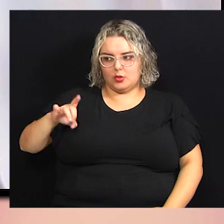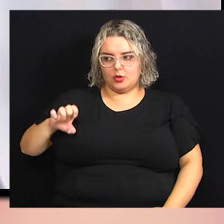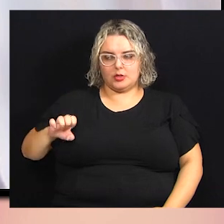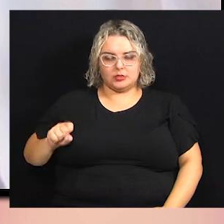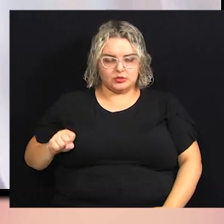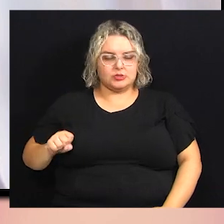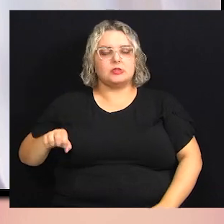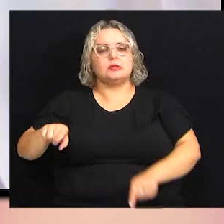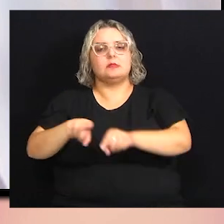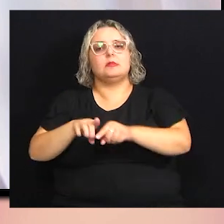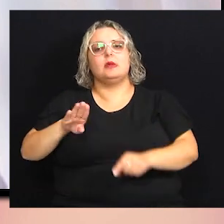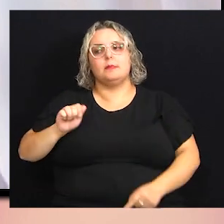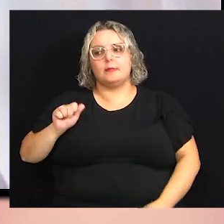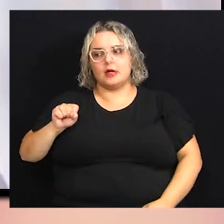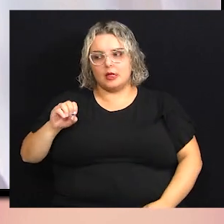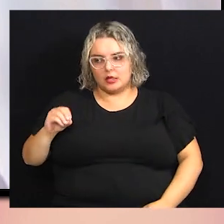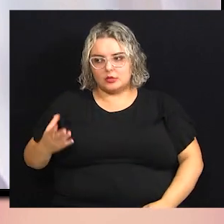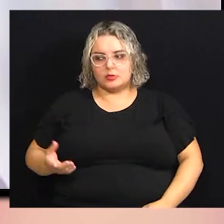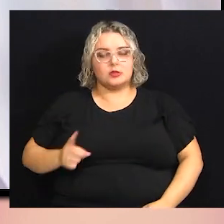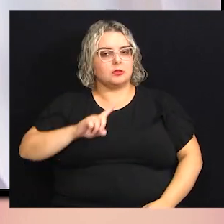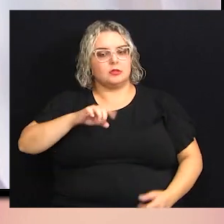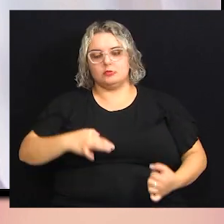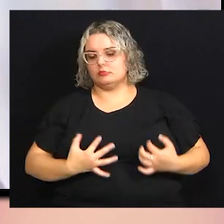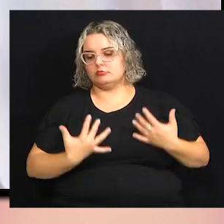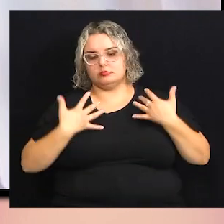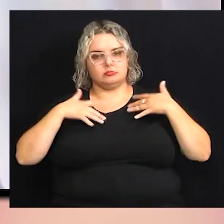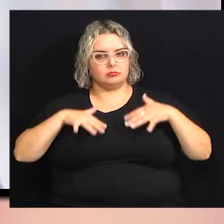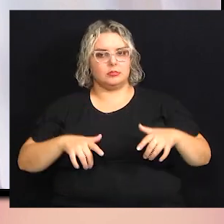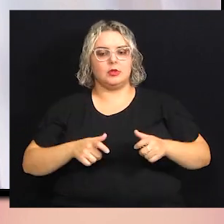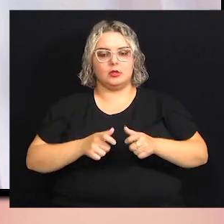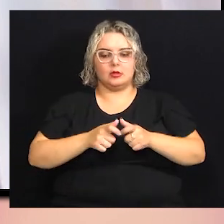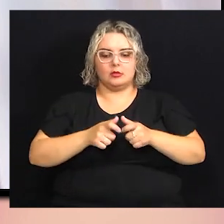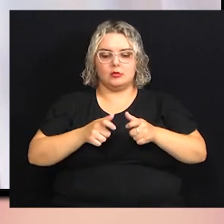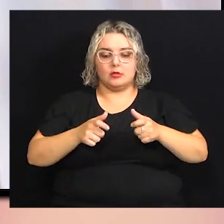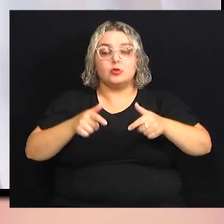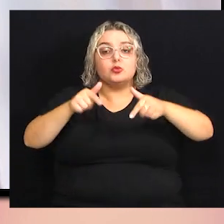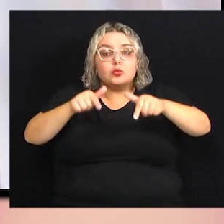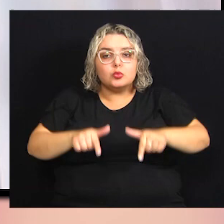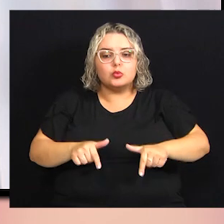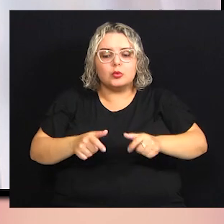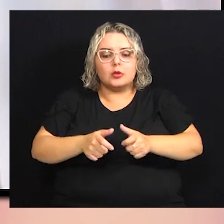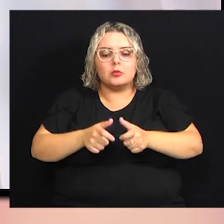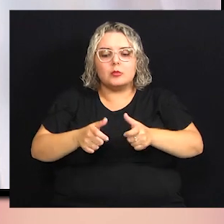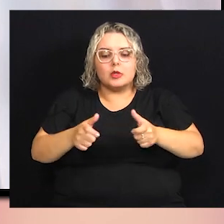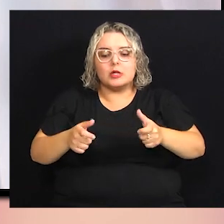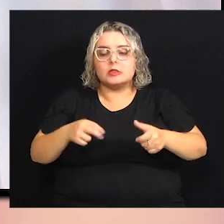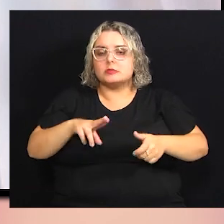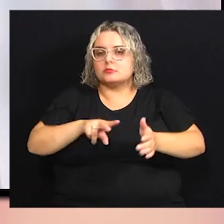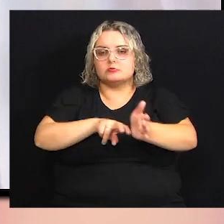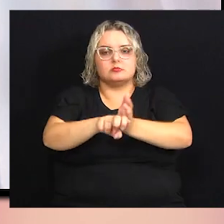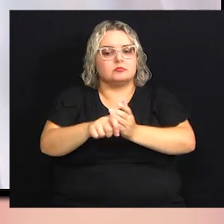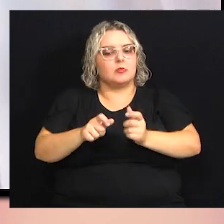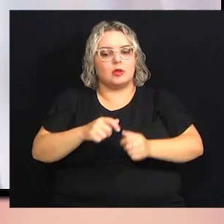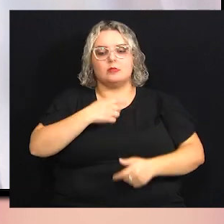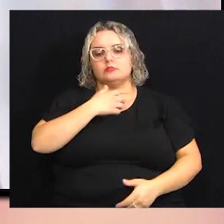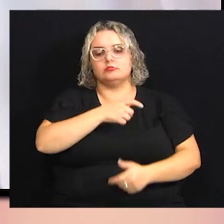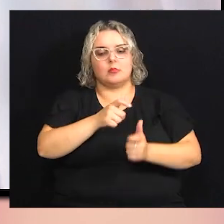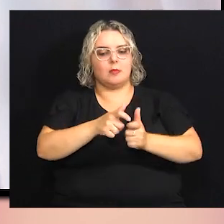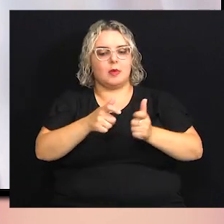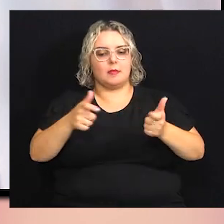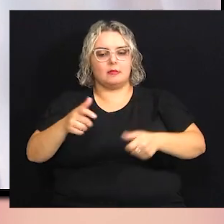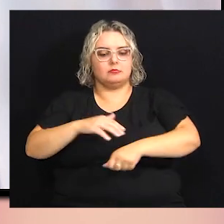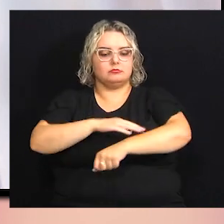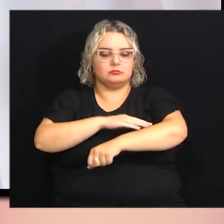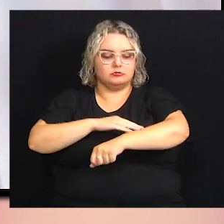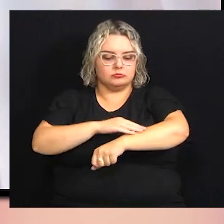que são tumores que, em geral, não se espalham pelo corpo, eles vão crescendo localmente. Se você não faz o diagnóstico, eles vão crescer